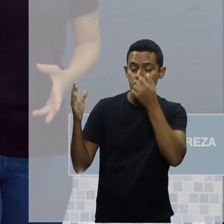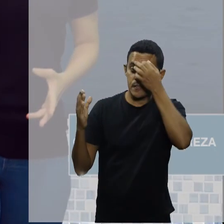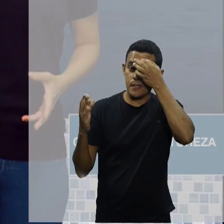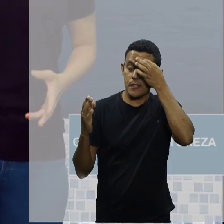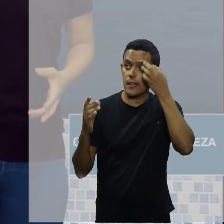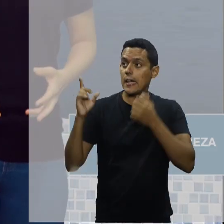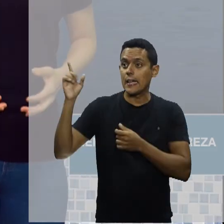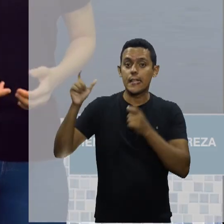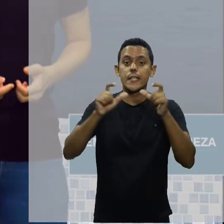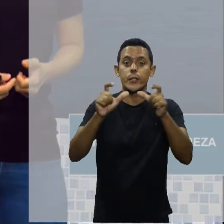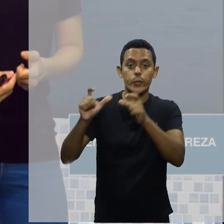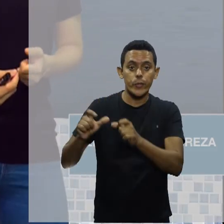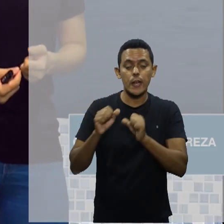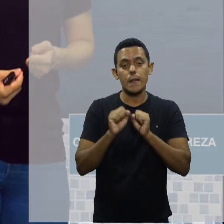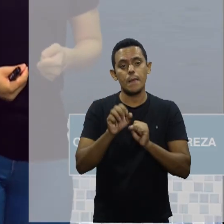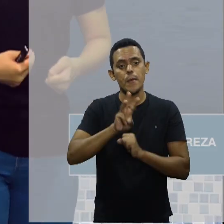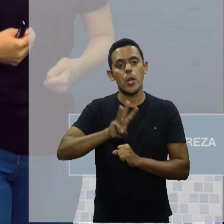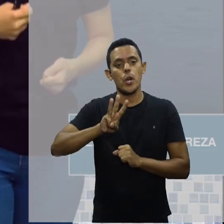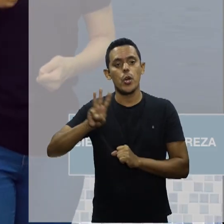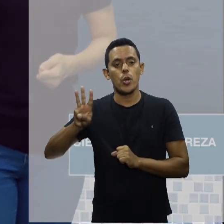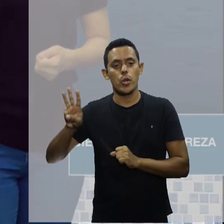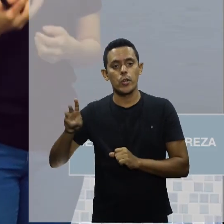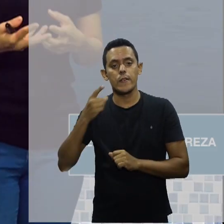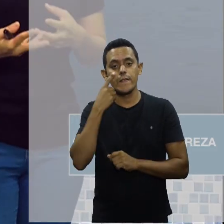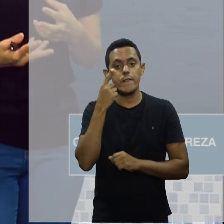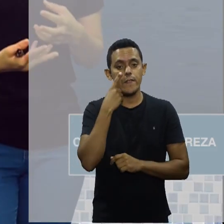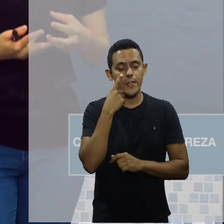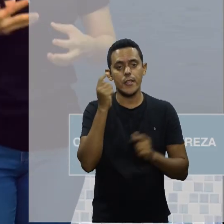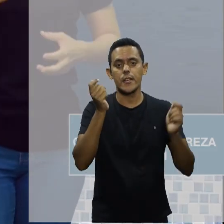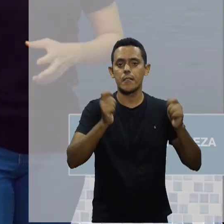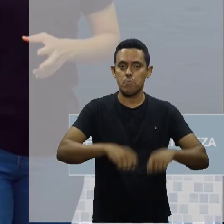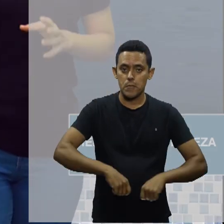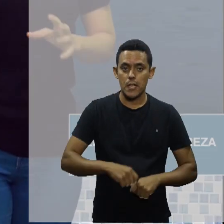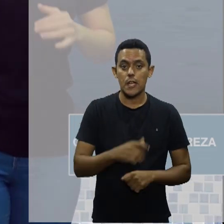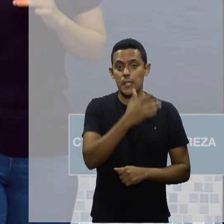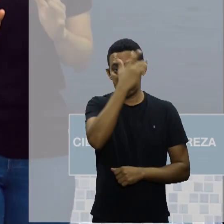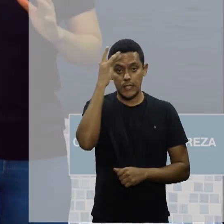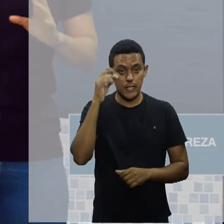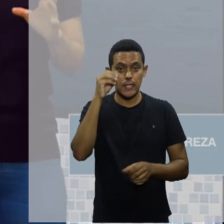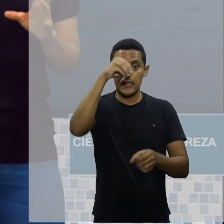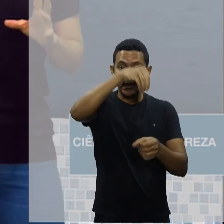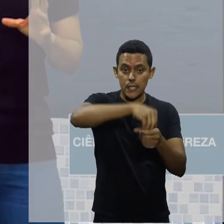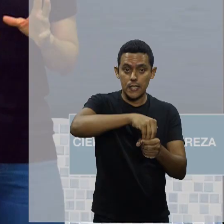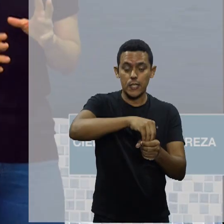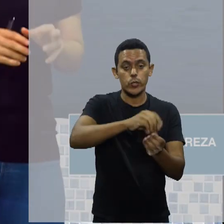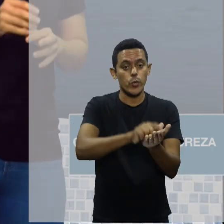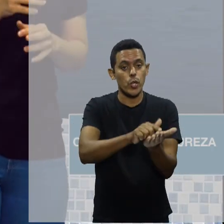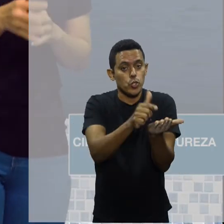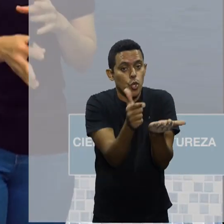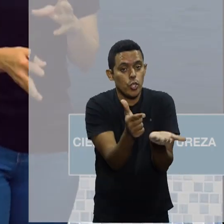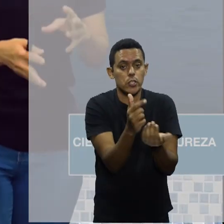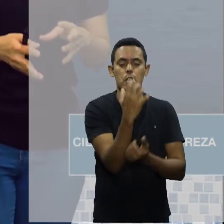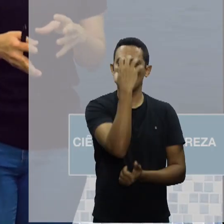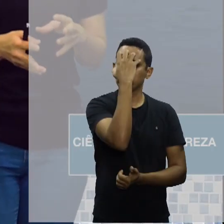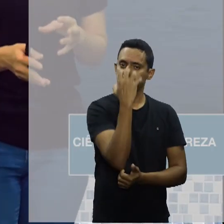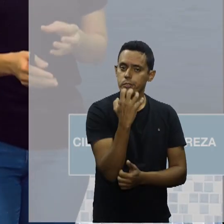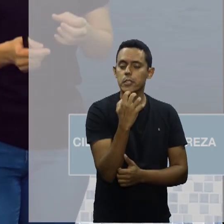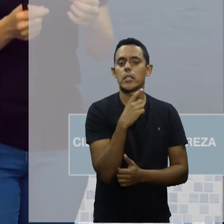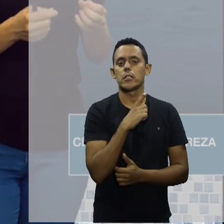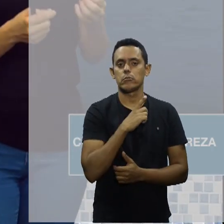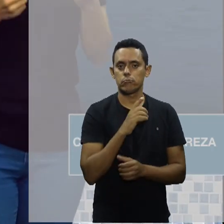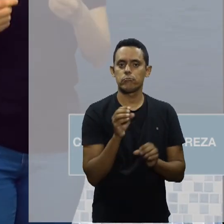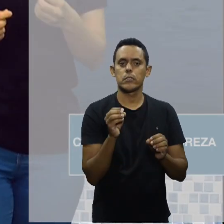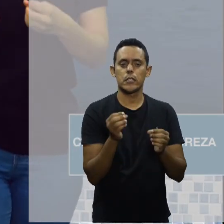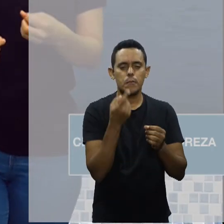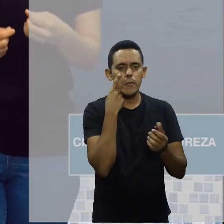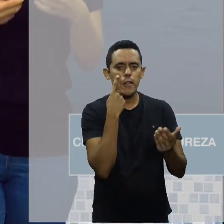internacionalmente eles tem auditorias isoladas auditorias que não fazem parte daquela equipe